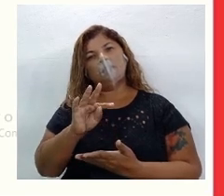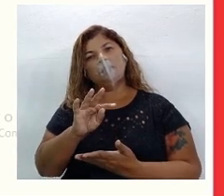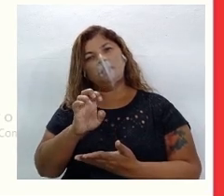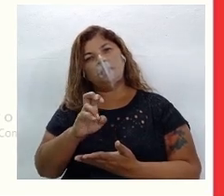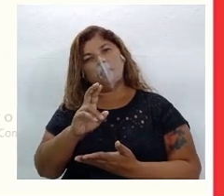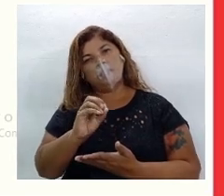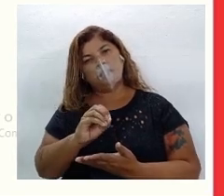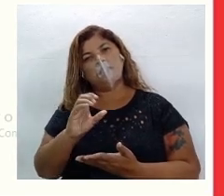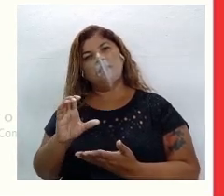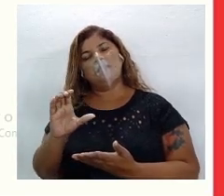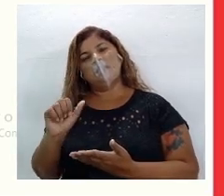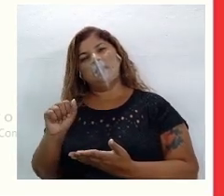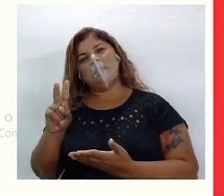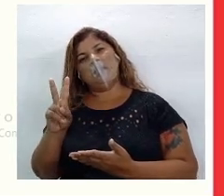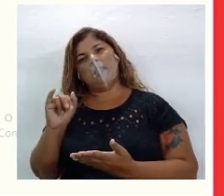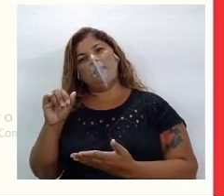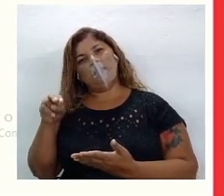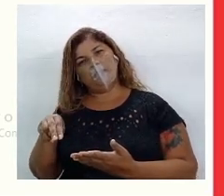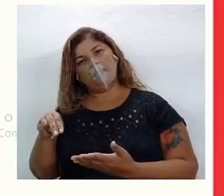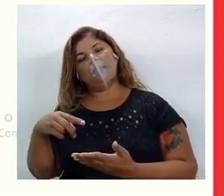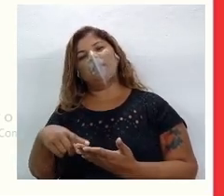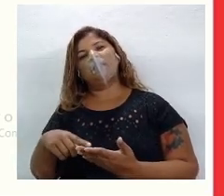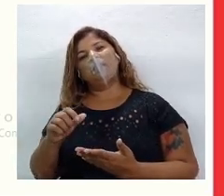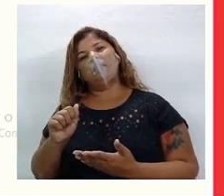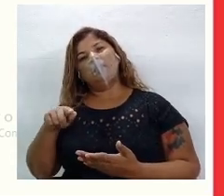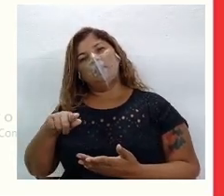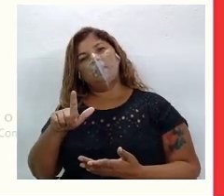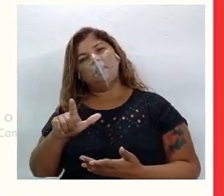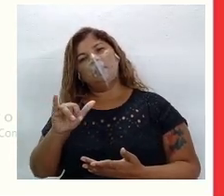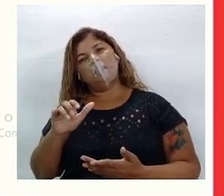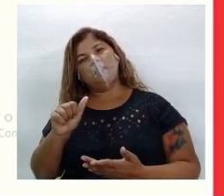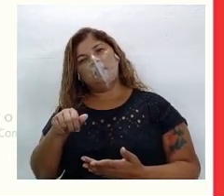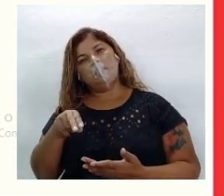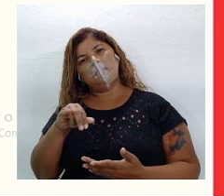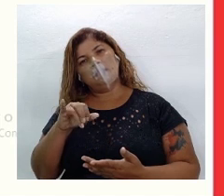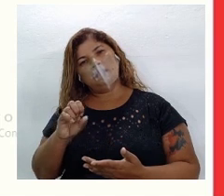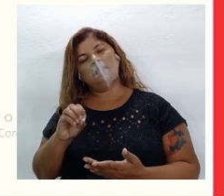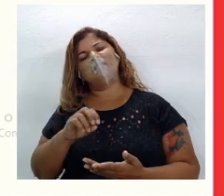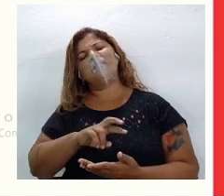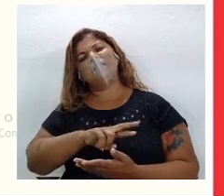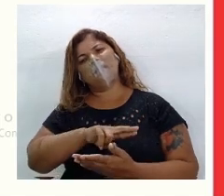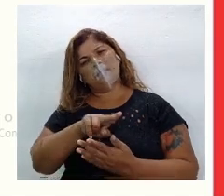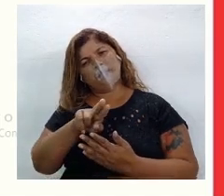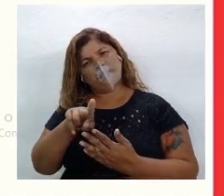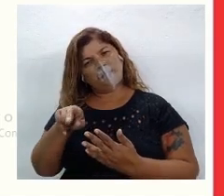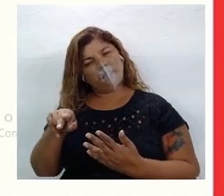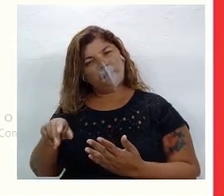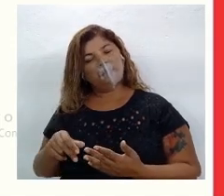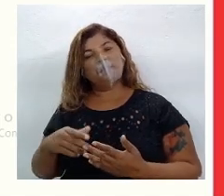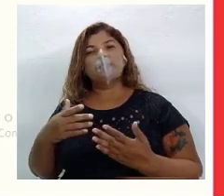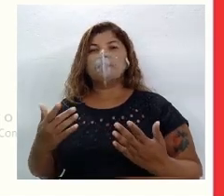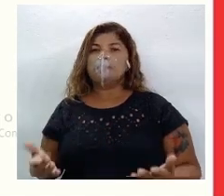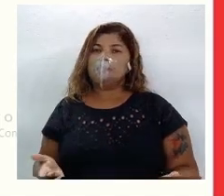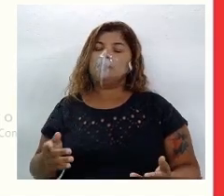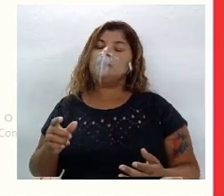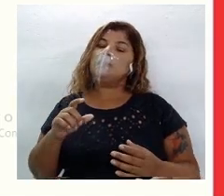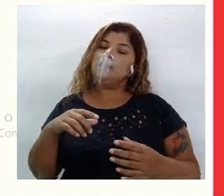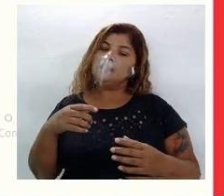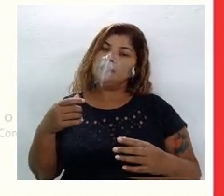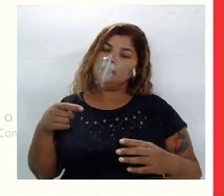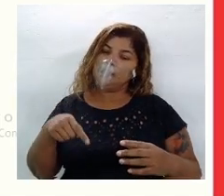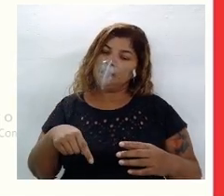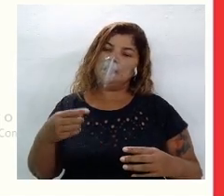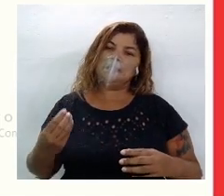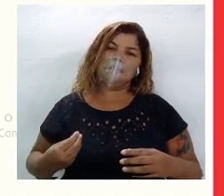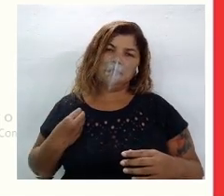luteranismo, calvinismo, anglicanismo, etc. Atualmente, costuma-se